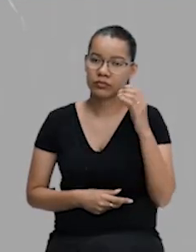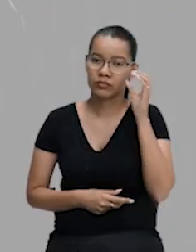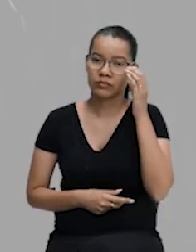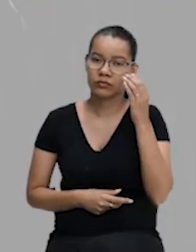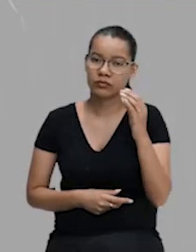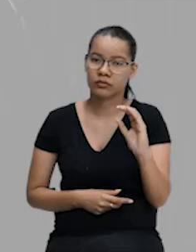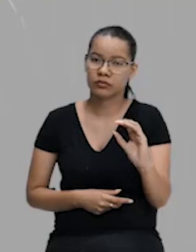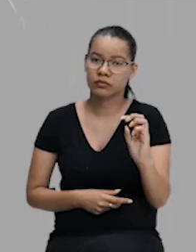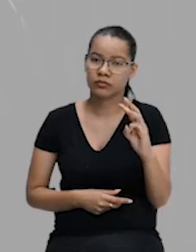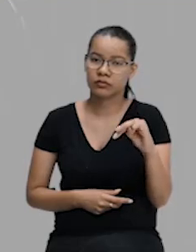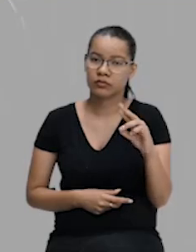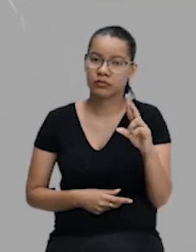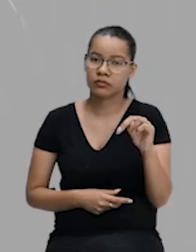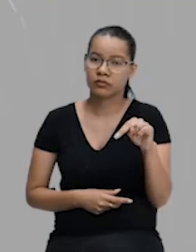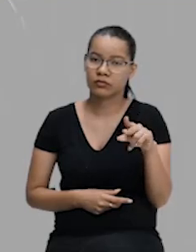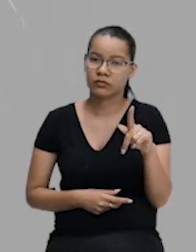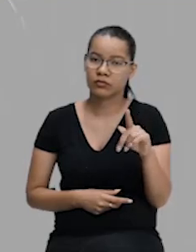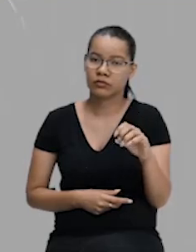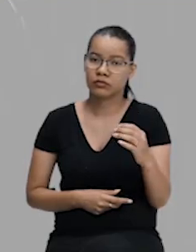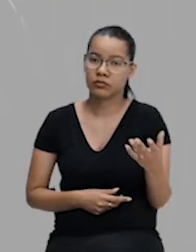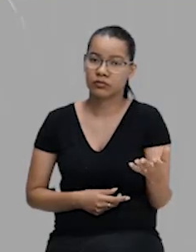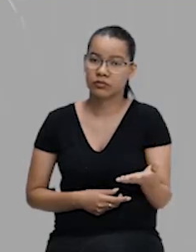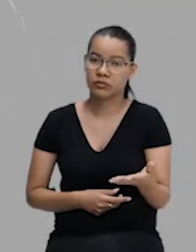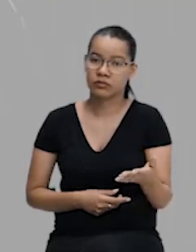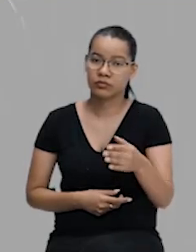aqui no Brasil, né, seria suficiente para